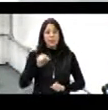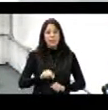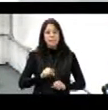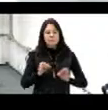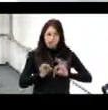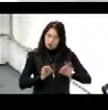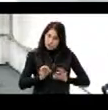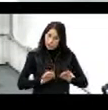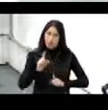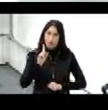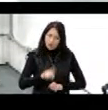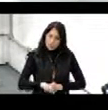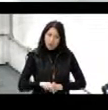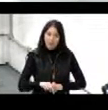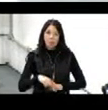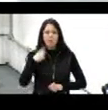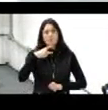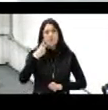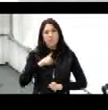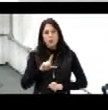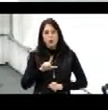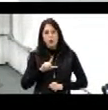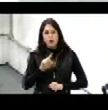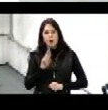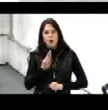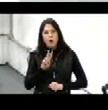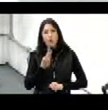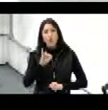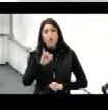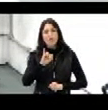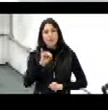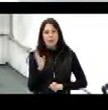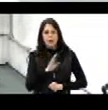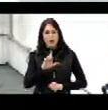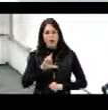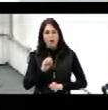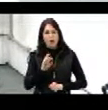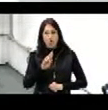Lorenzato, que instituiu a Semana Municipal.